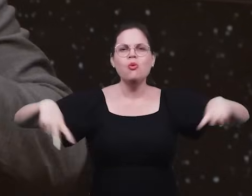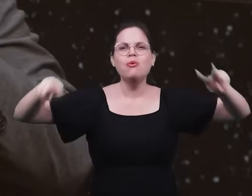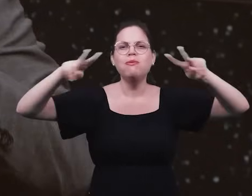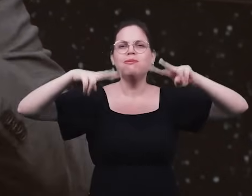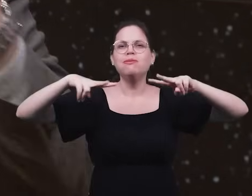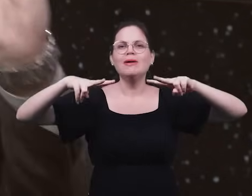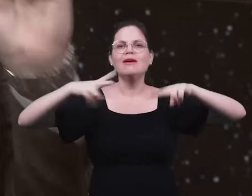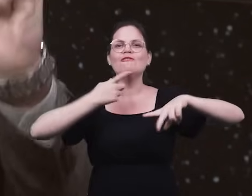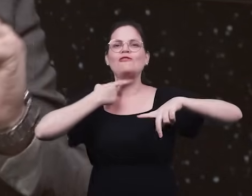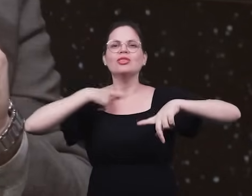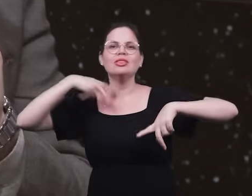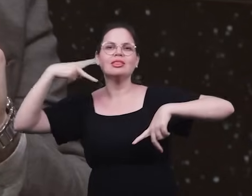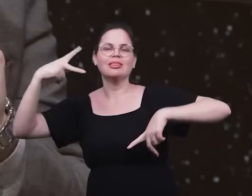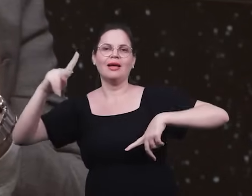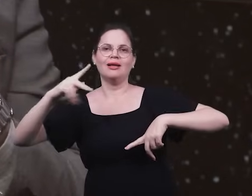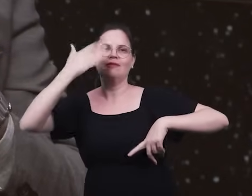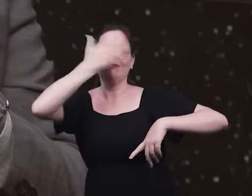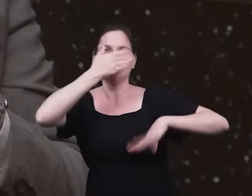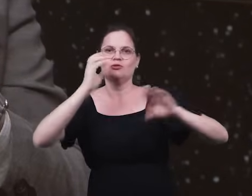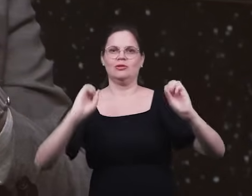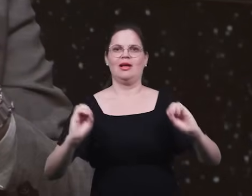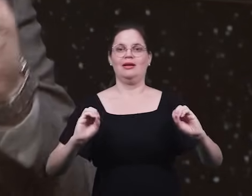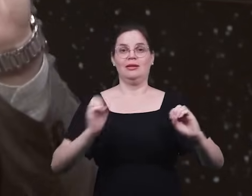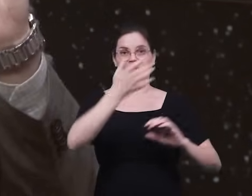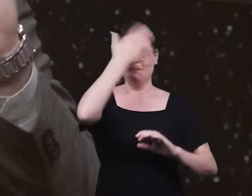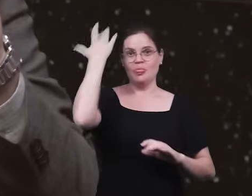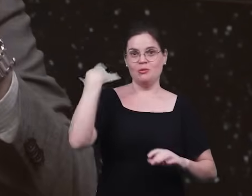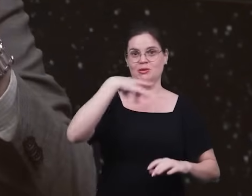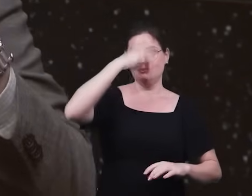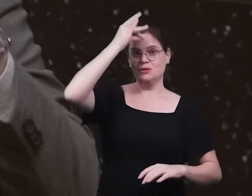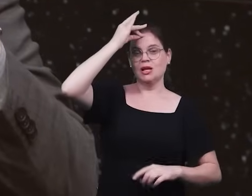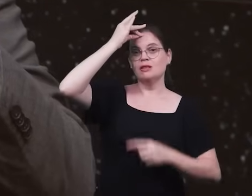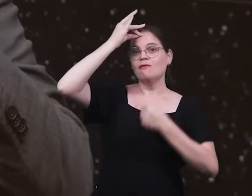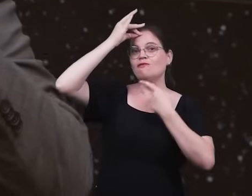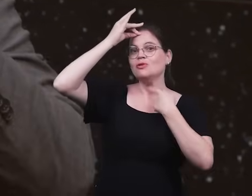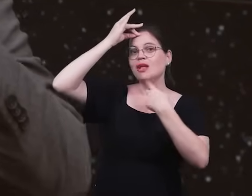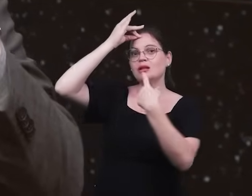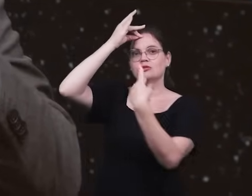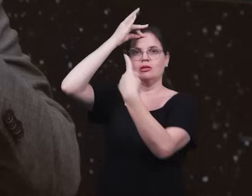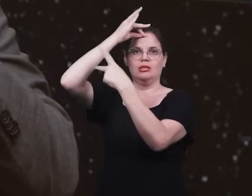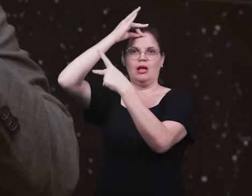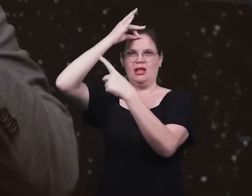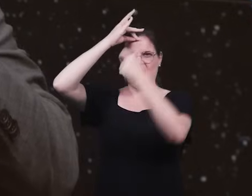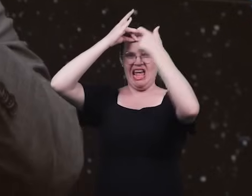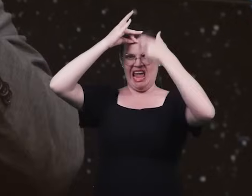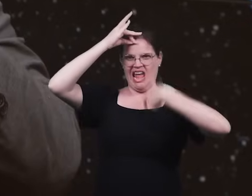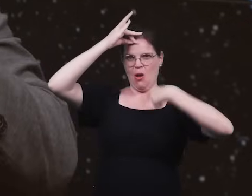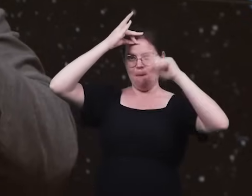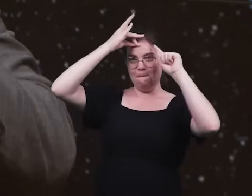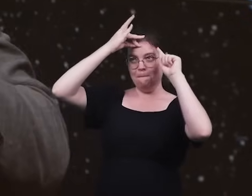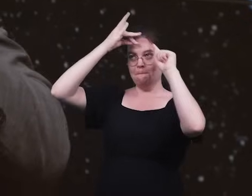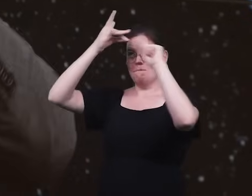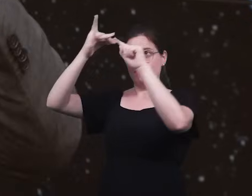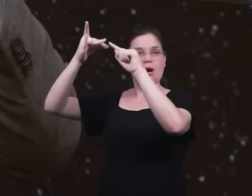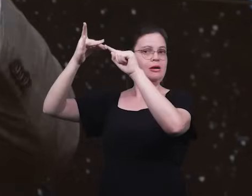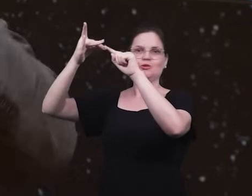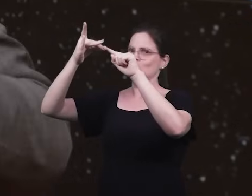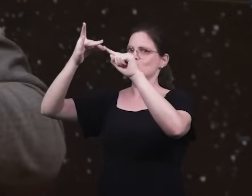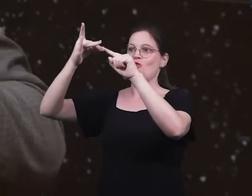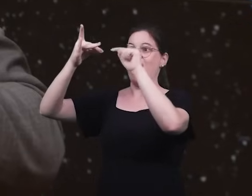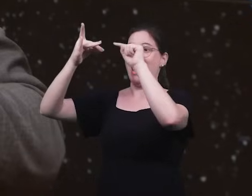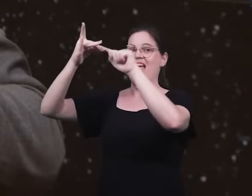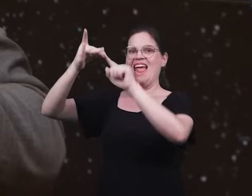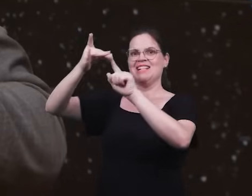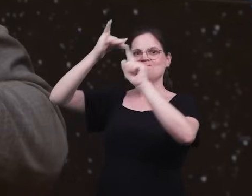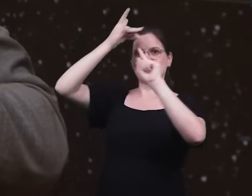está sujeito as medidas do homem glória a Deus glória M Espírito Santo ele está além ele sóa onde quer ou seja o Governo